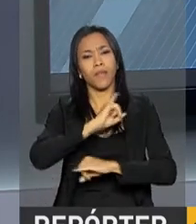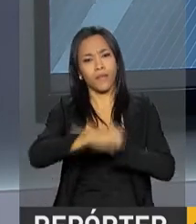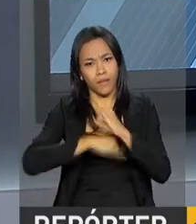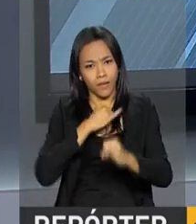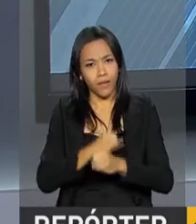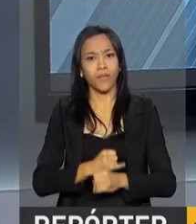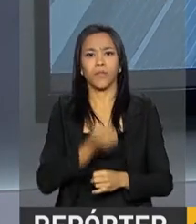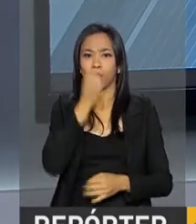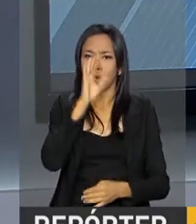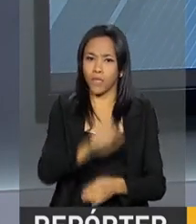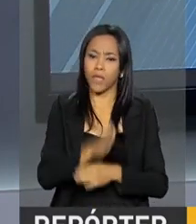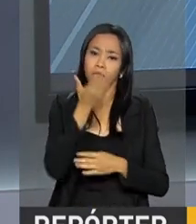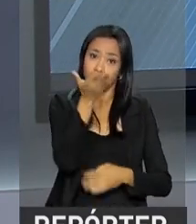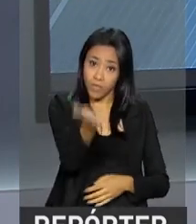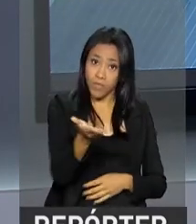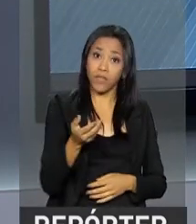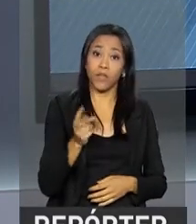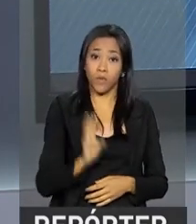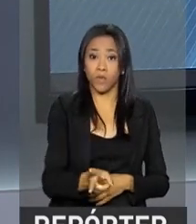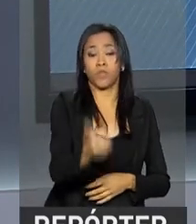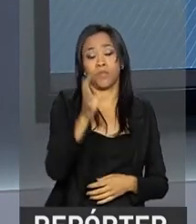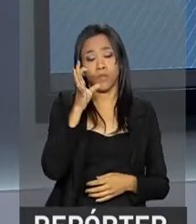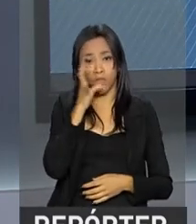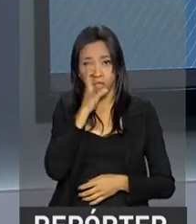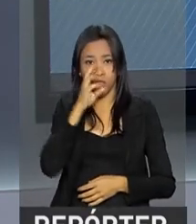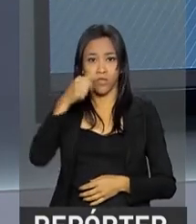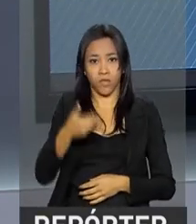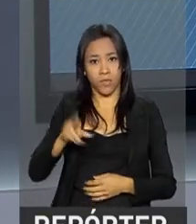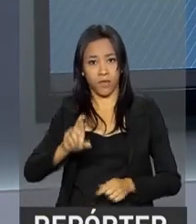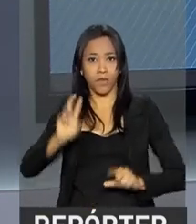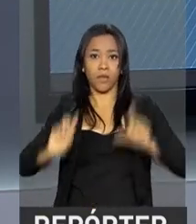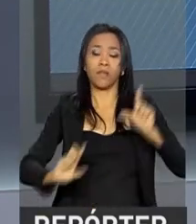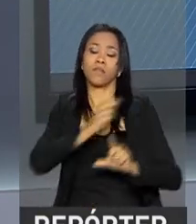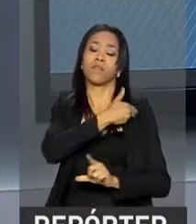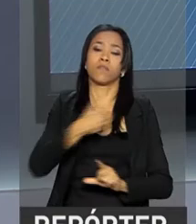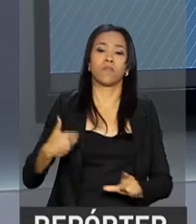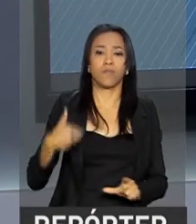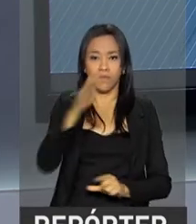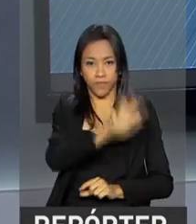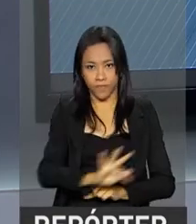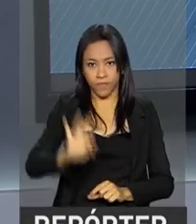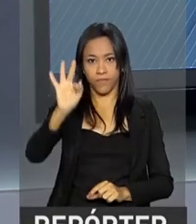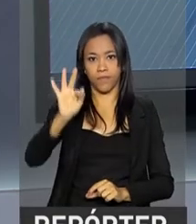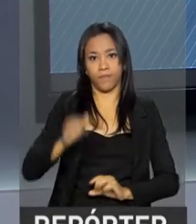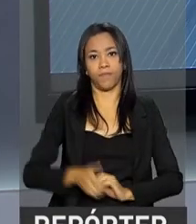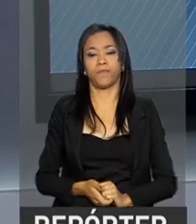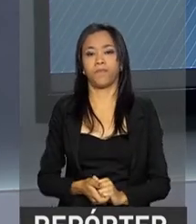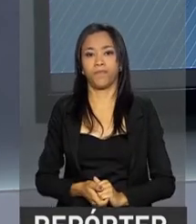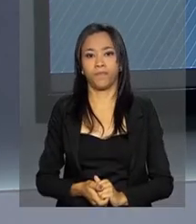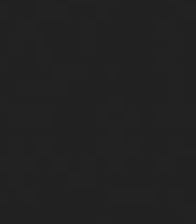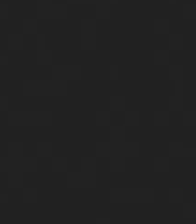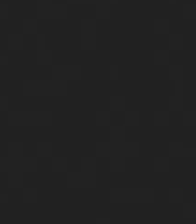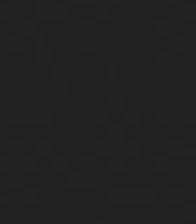uma boa tarde pra você e continue com a gente aqui na nbr a tv do governo federal